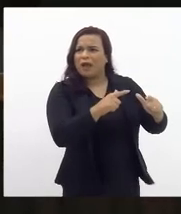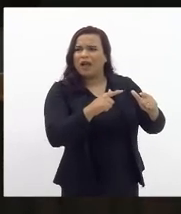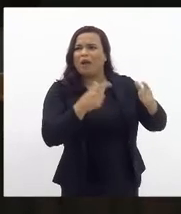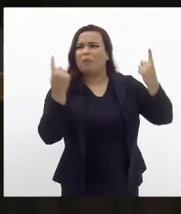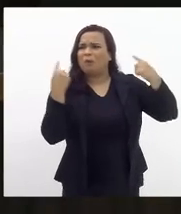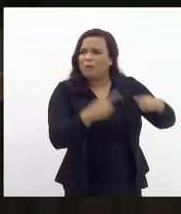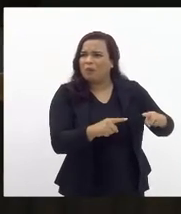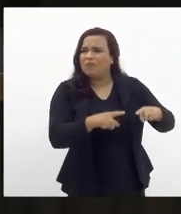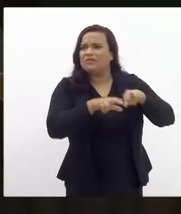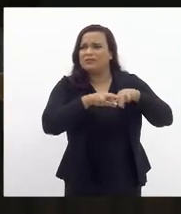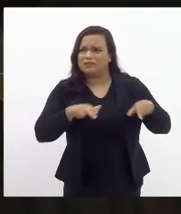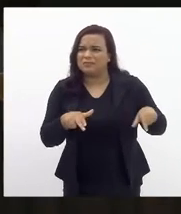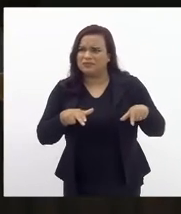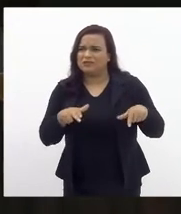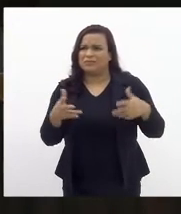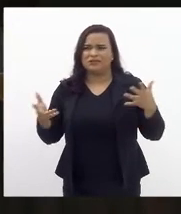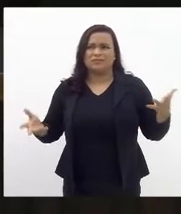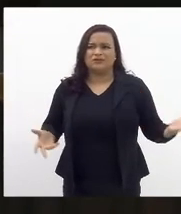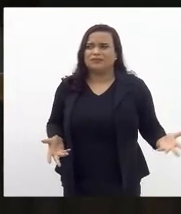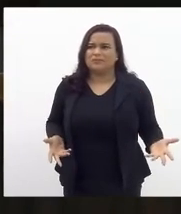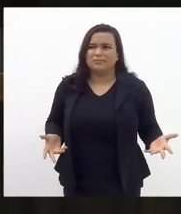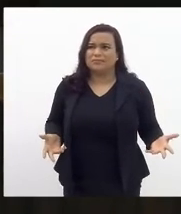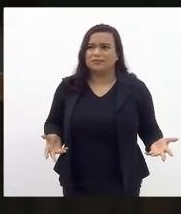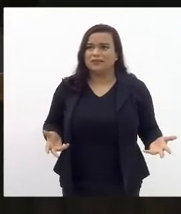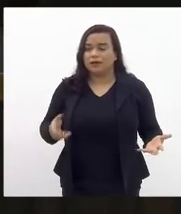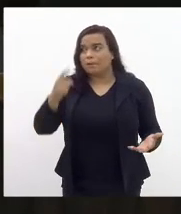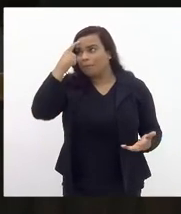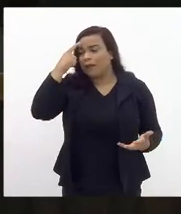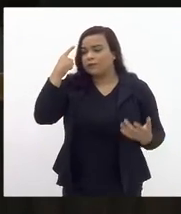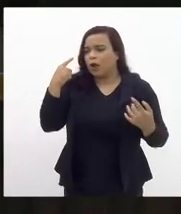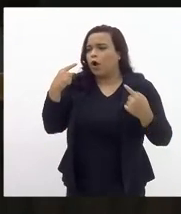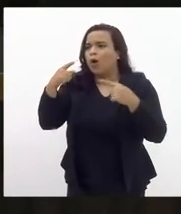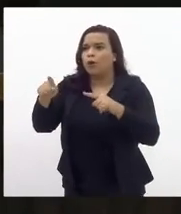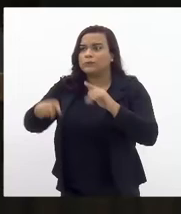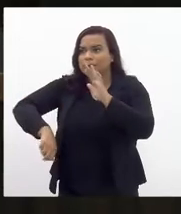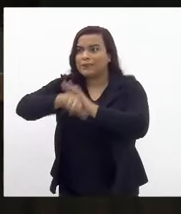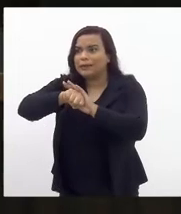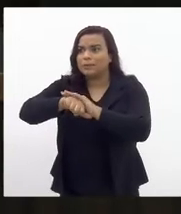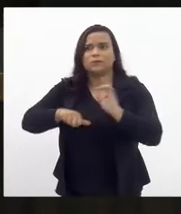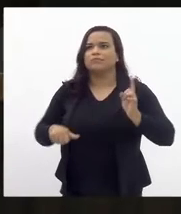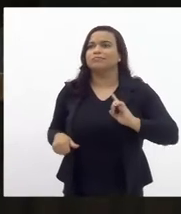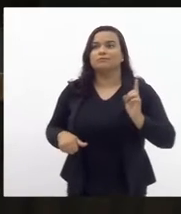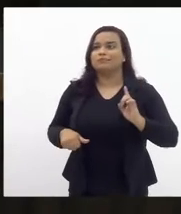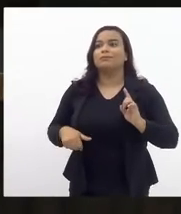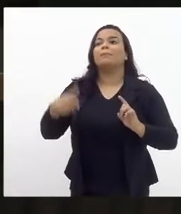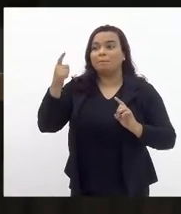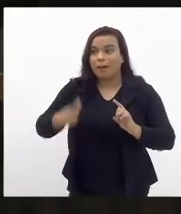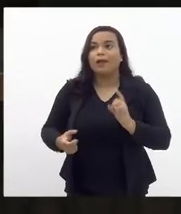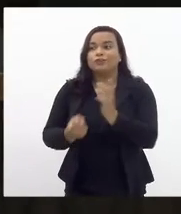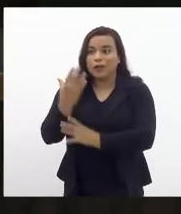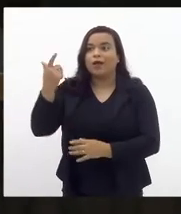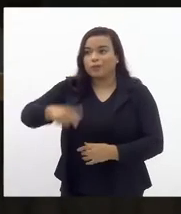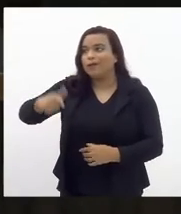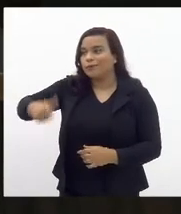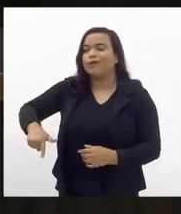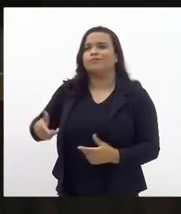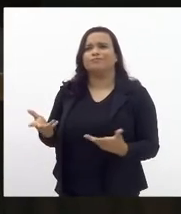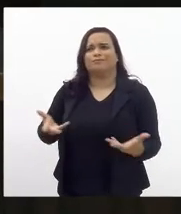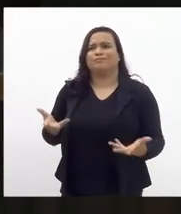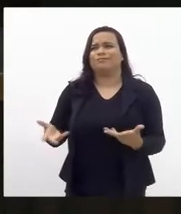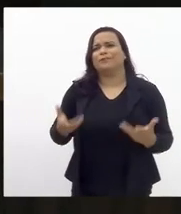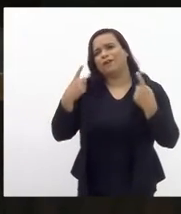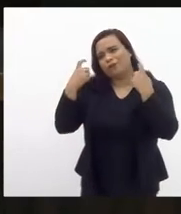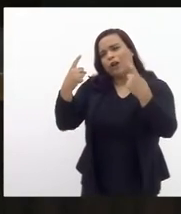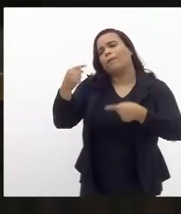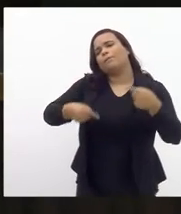criticando e fazendo todo, ao invés de combater o crime, na verdade cometeu outros, né? Cometeram outros crimes de